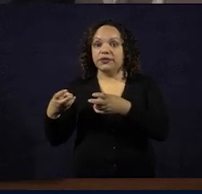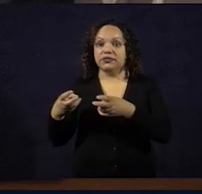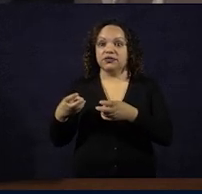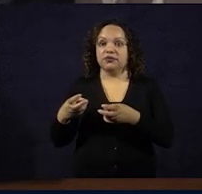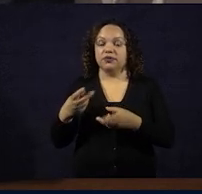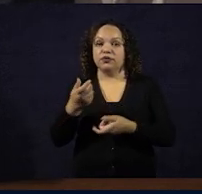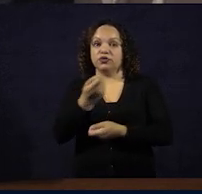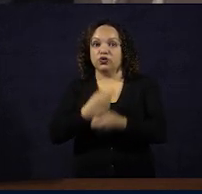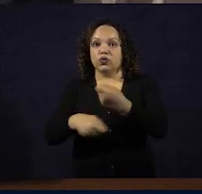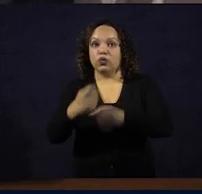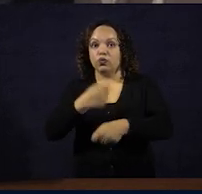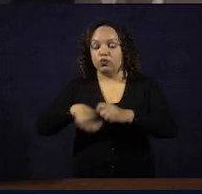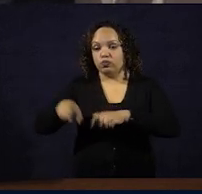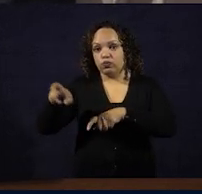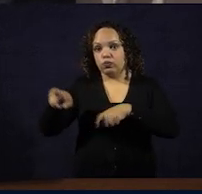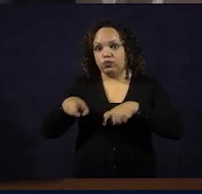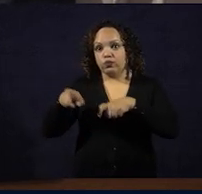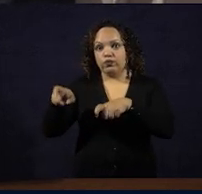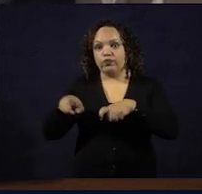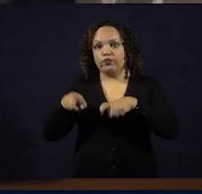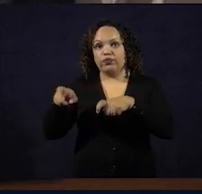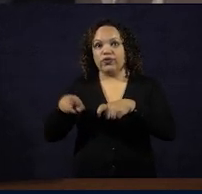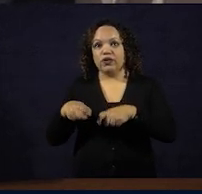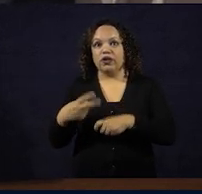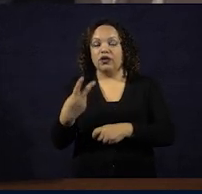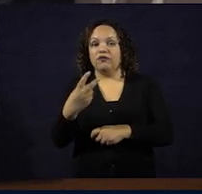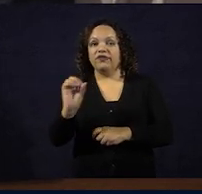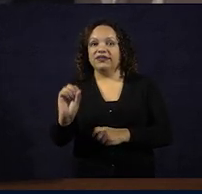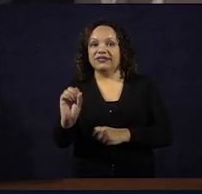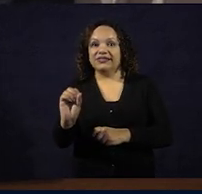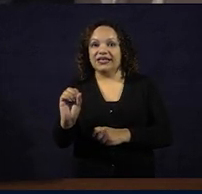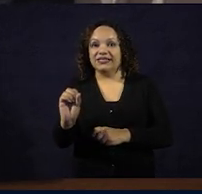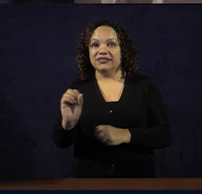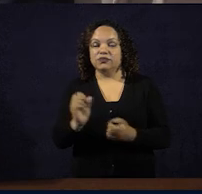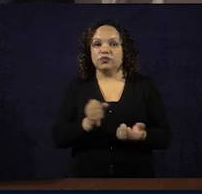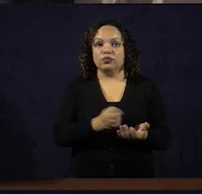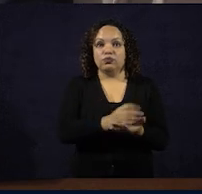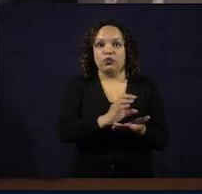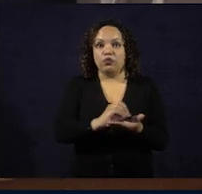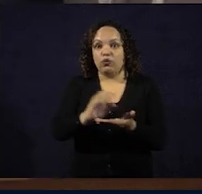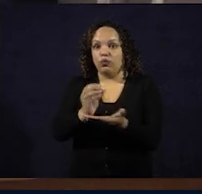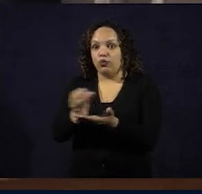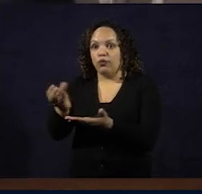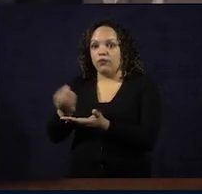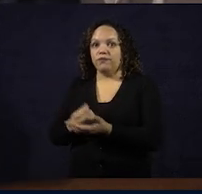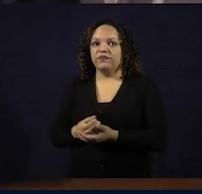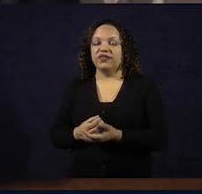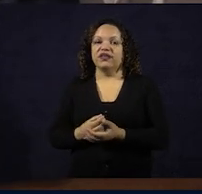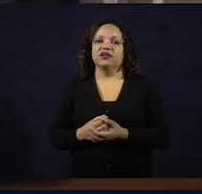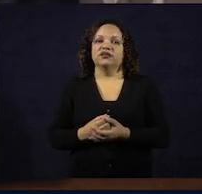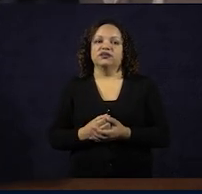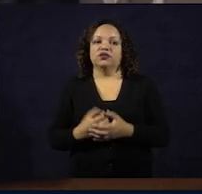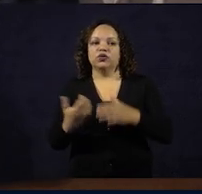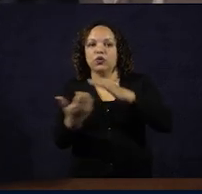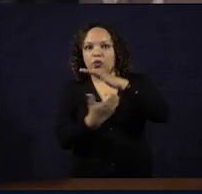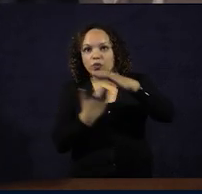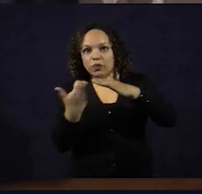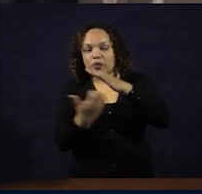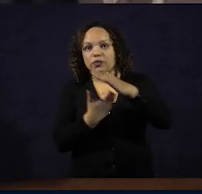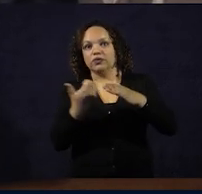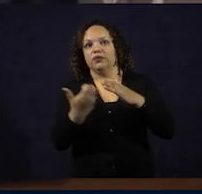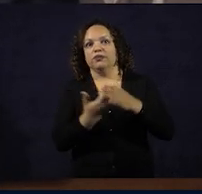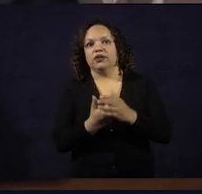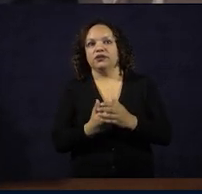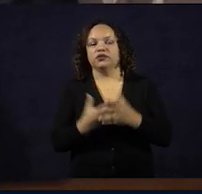sem proteína foram 26 operações e se considera as empresas de proteína